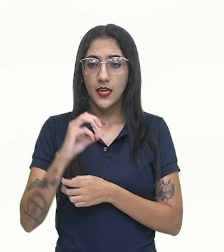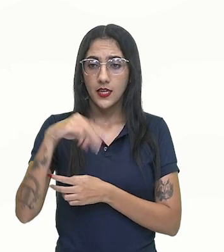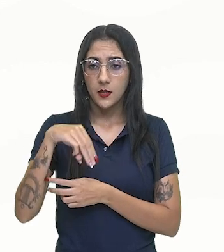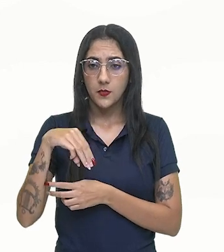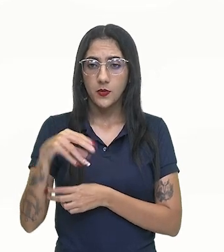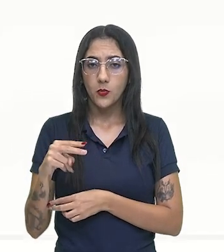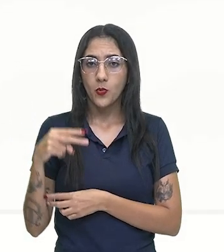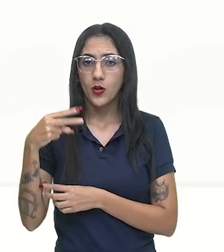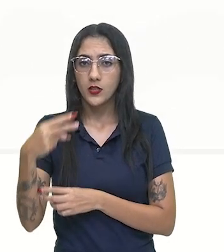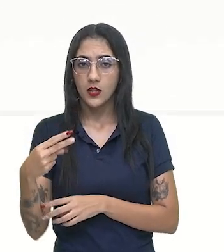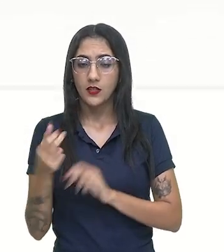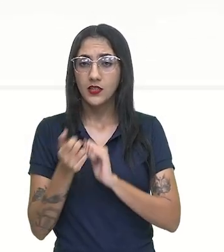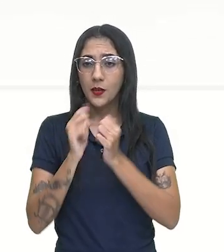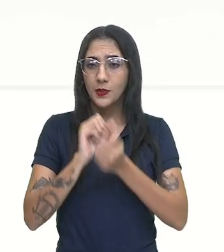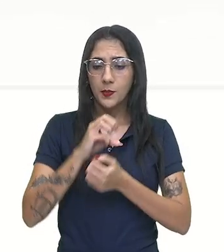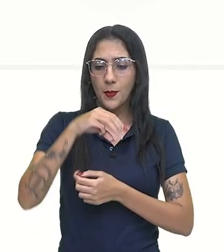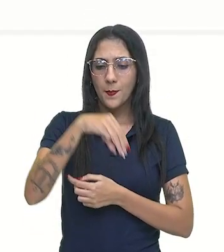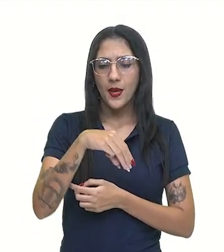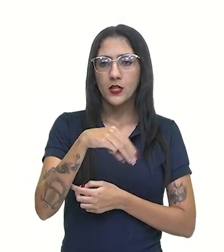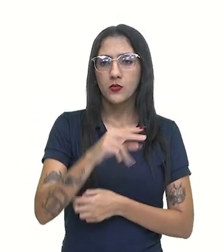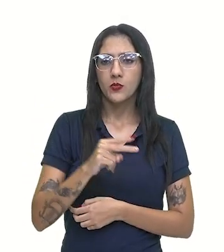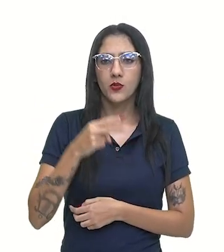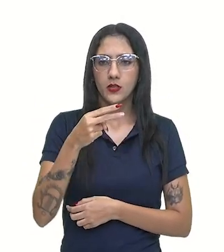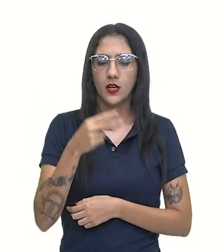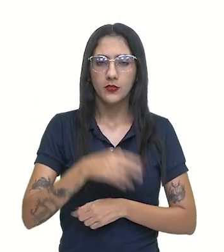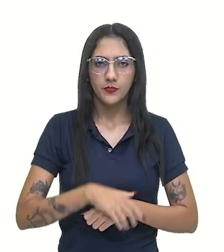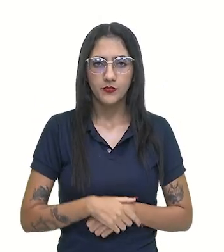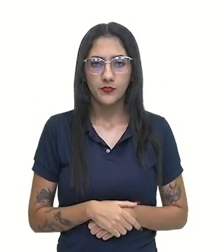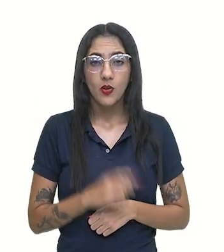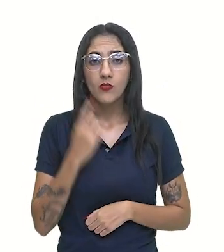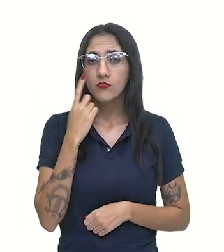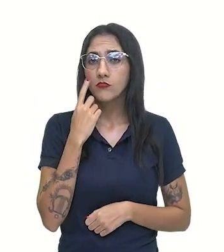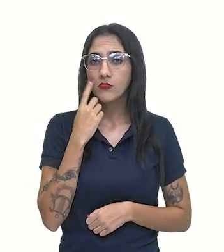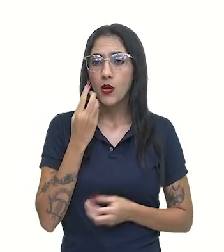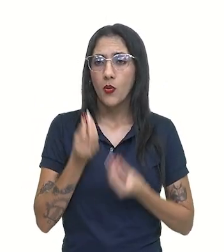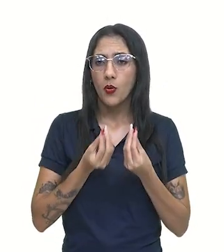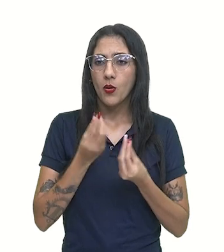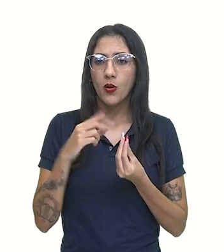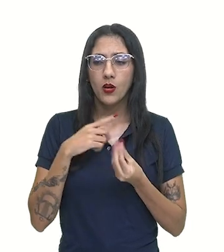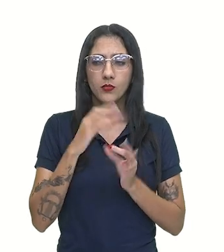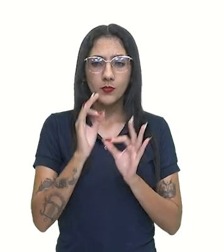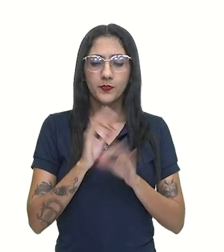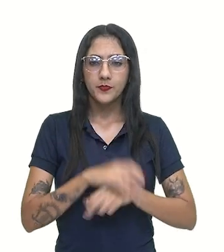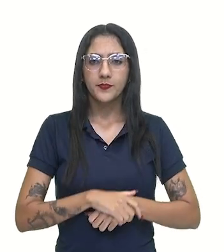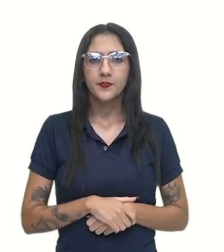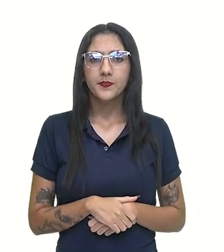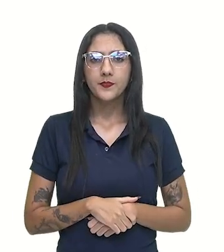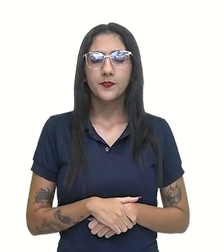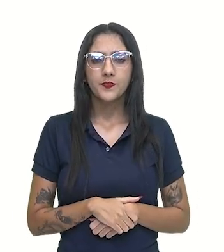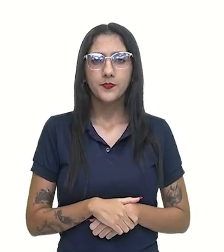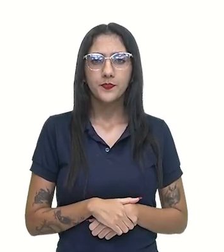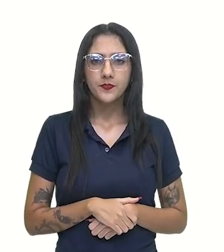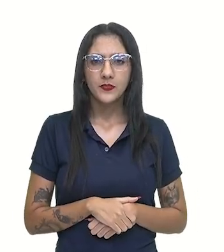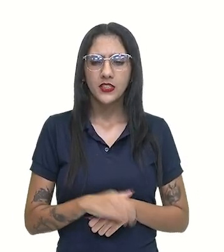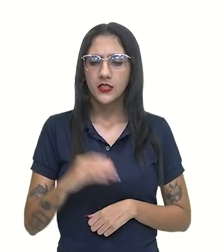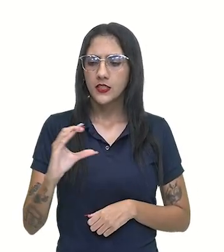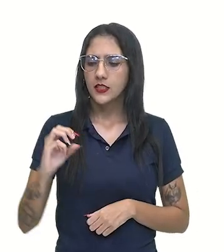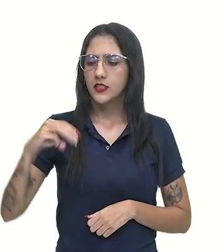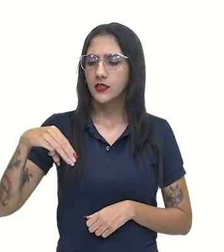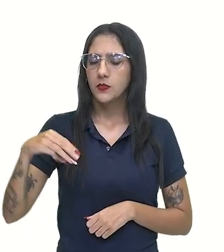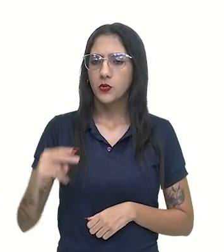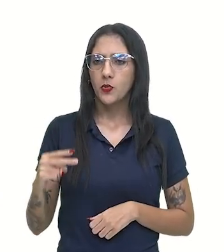quadrado. Vamos subir aqui para a gente acompanhar como é que vai funcionar essa transformação. De centímetro quadrado para metro